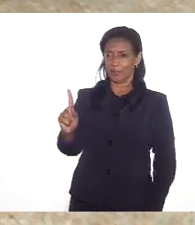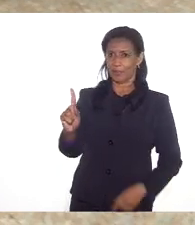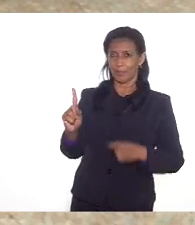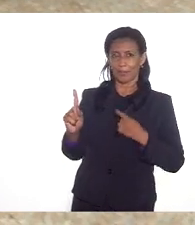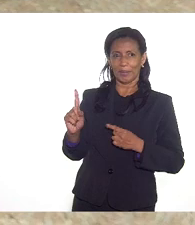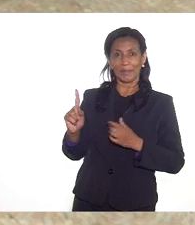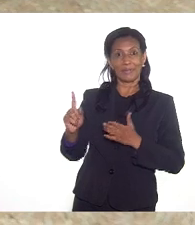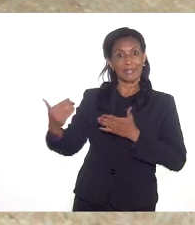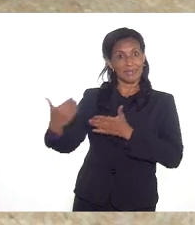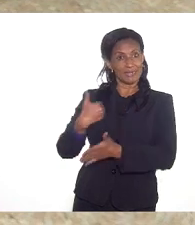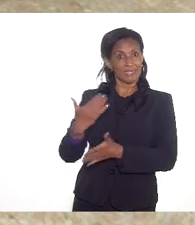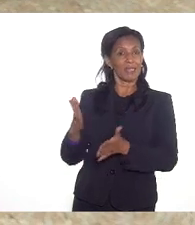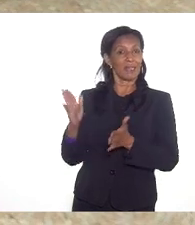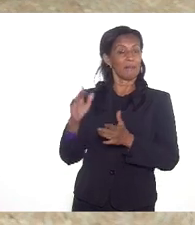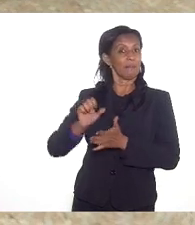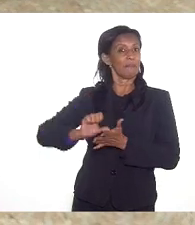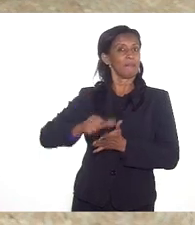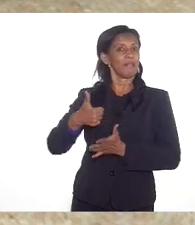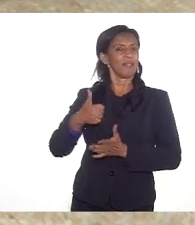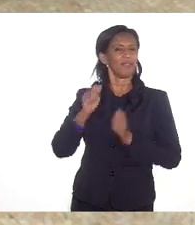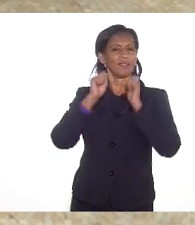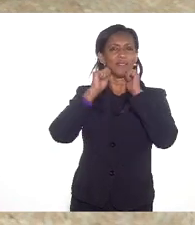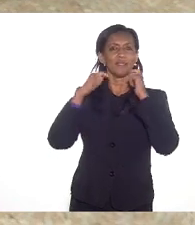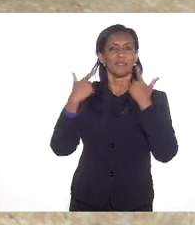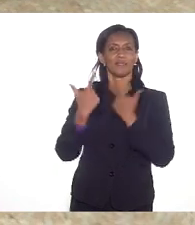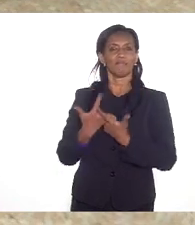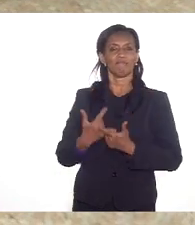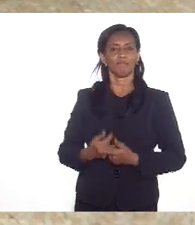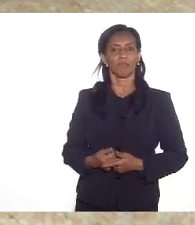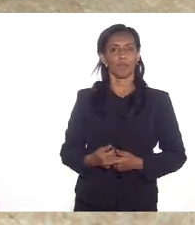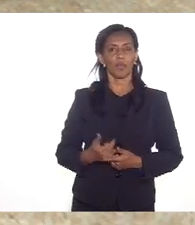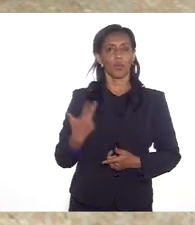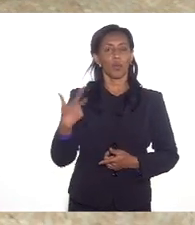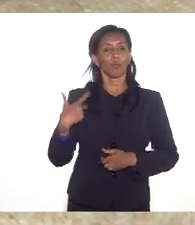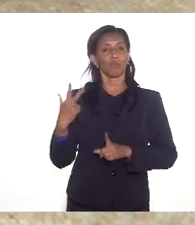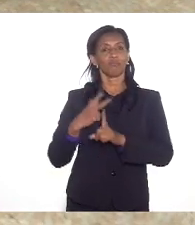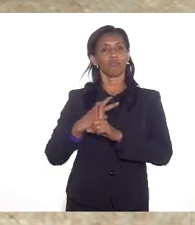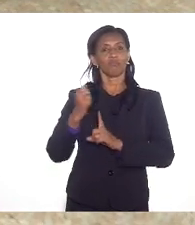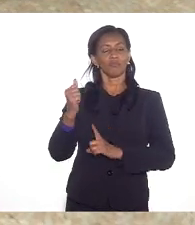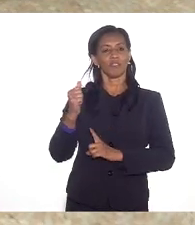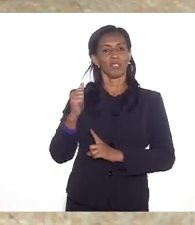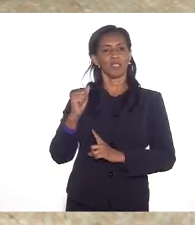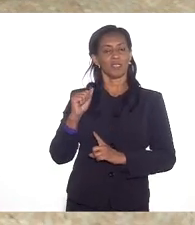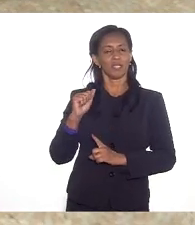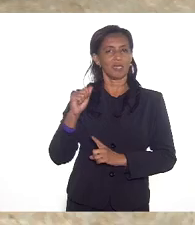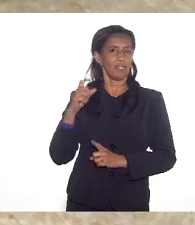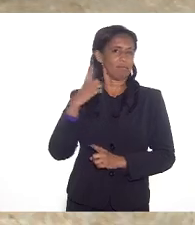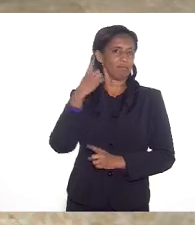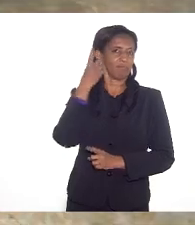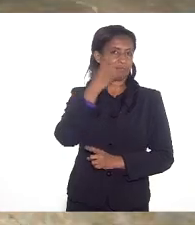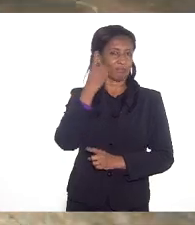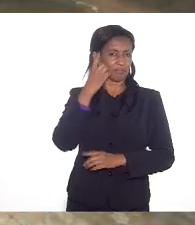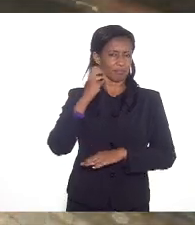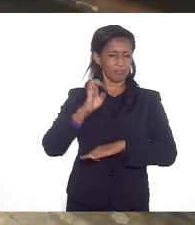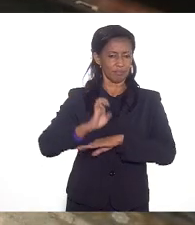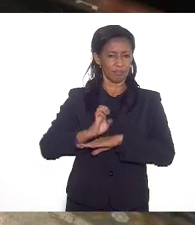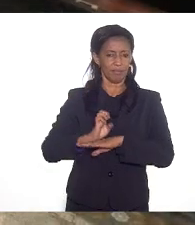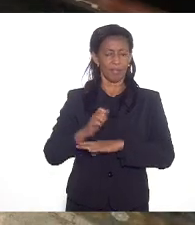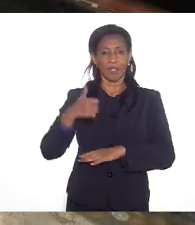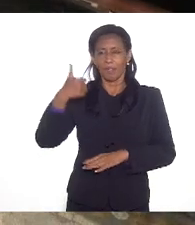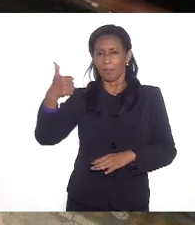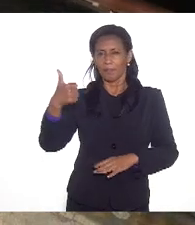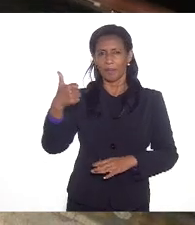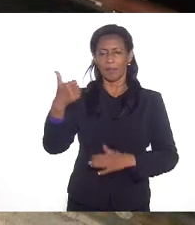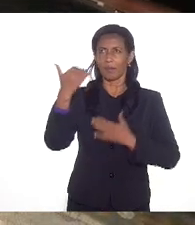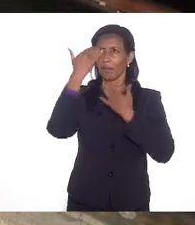pela primeira vez quando eu fui Eleita deputada estadual primeiro agradecer a Deus por ter